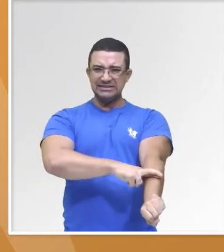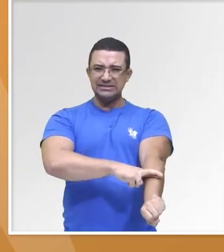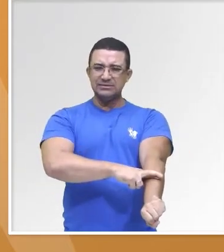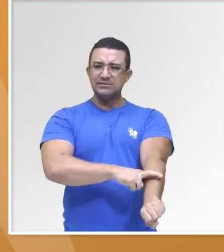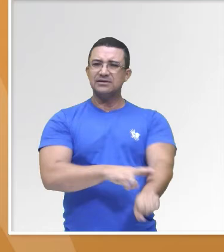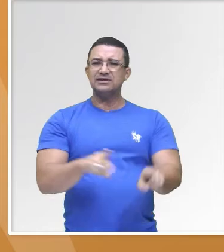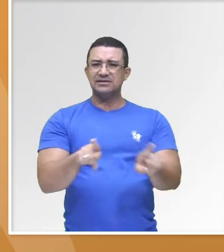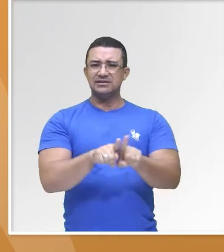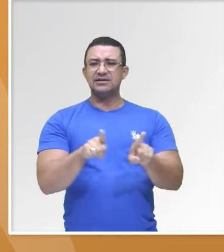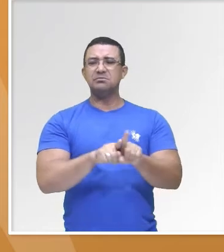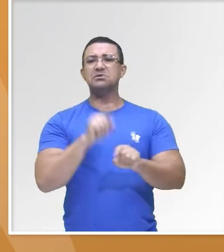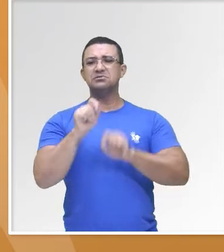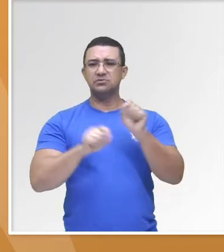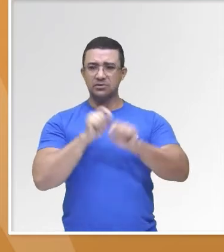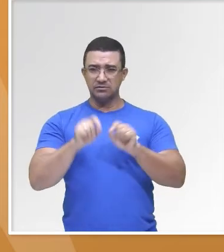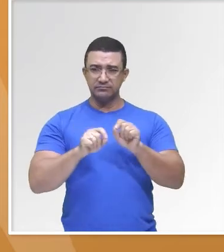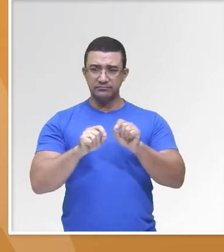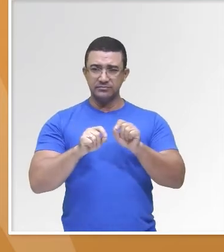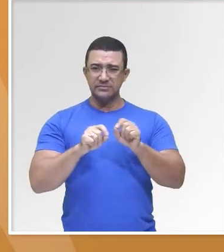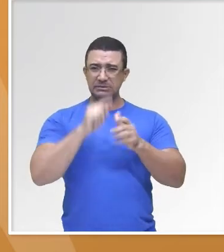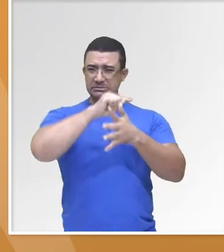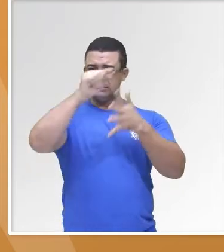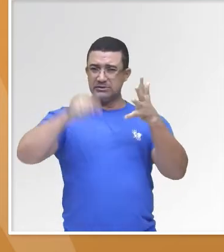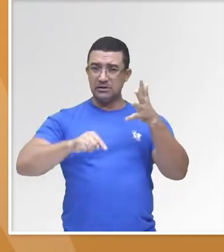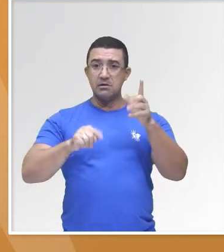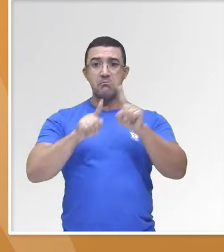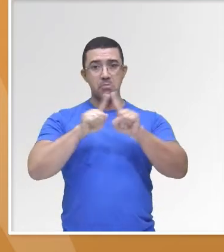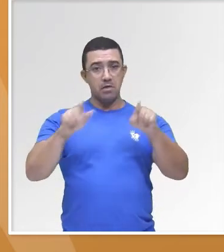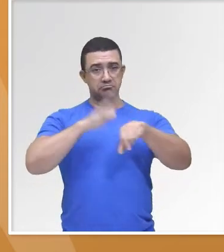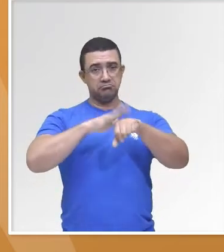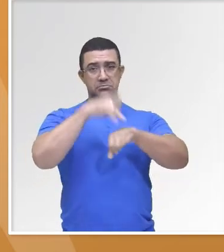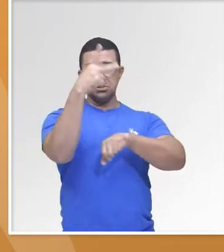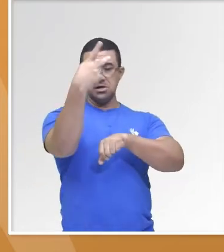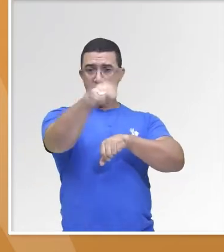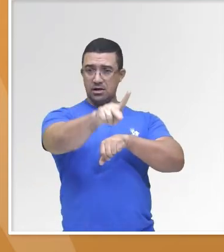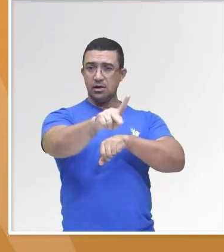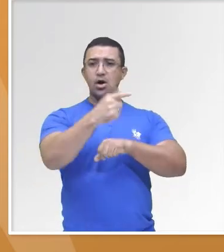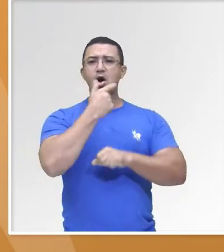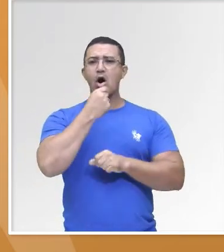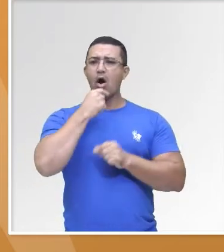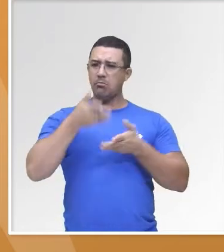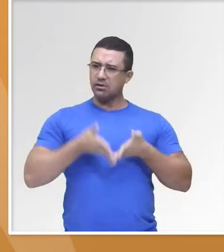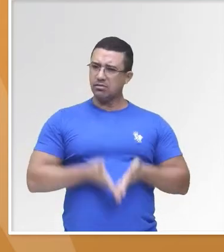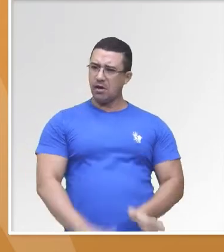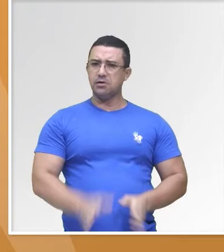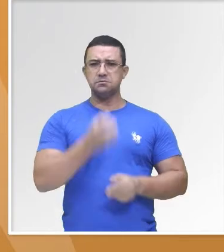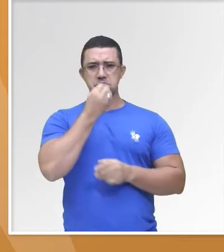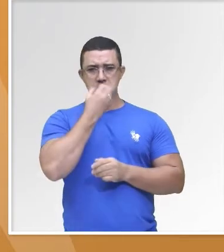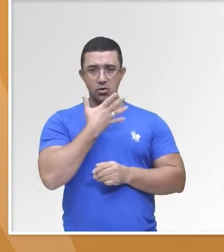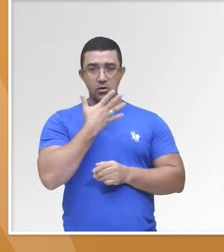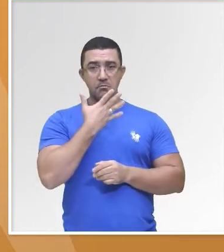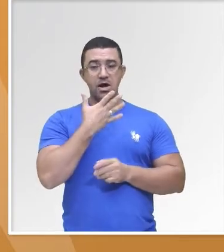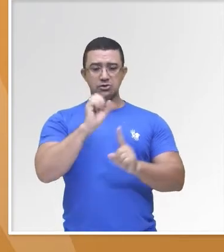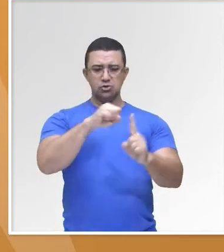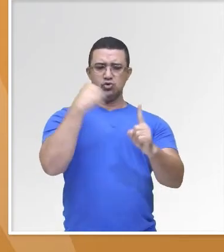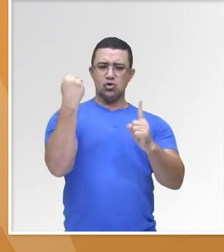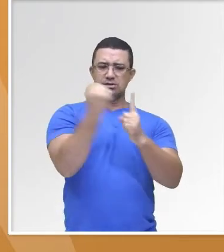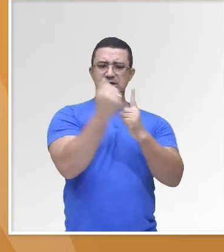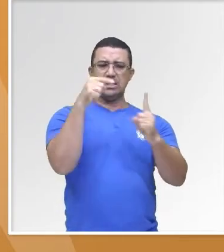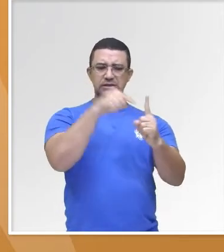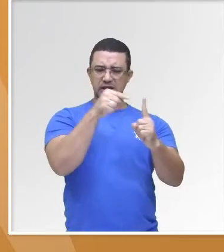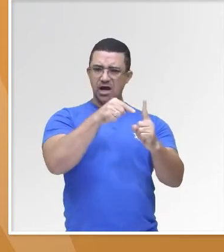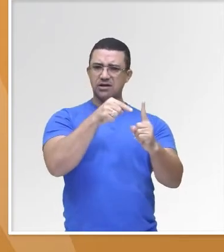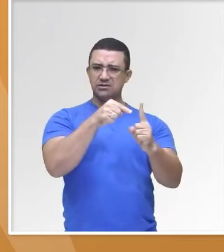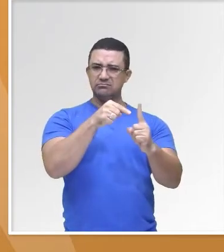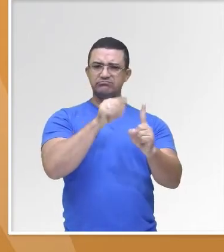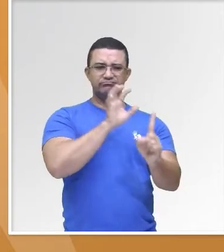informações, mas para Rousseau, o homem nasce bom. E aí o ambiente, a sociedade em que ele vive,